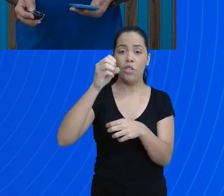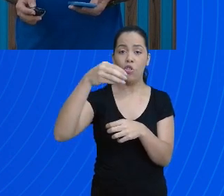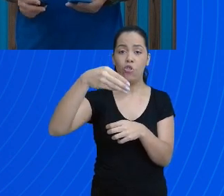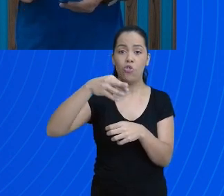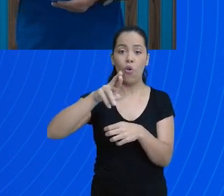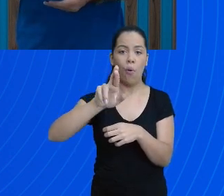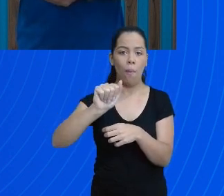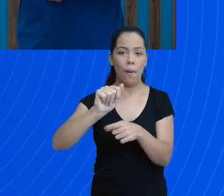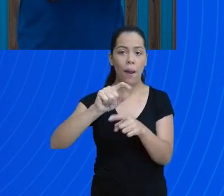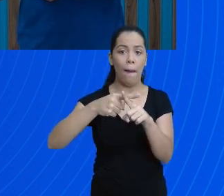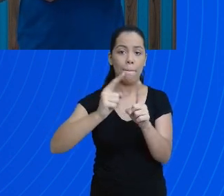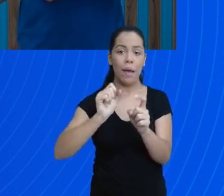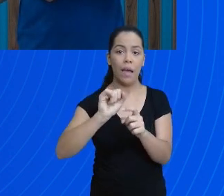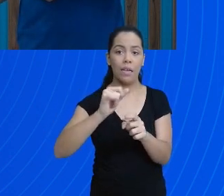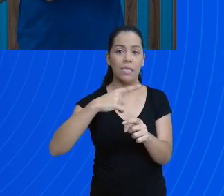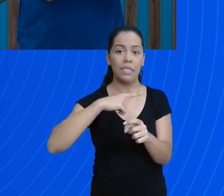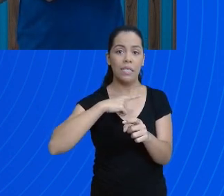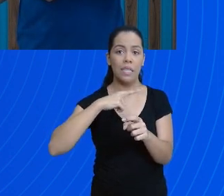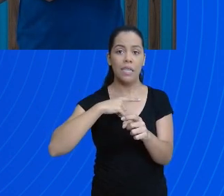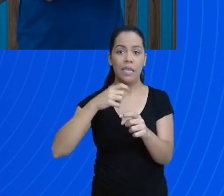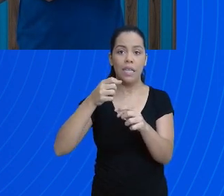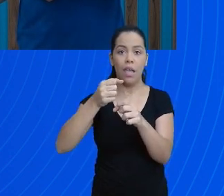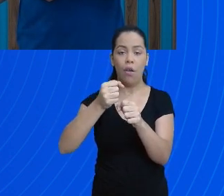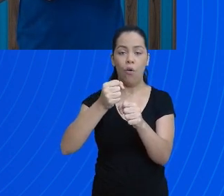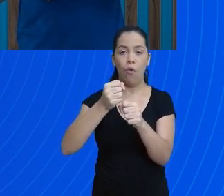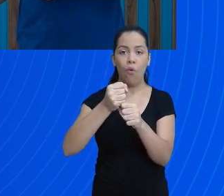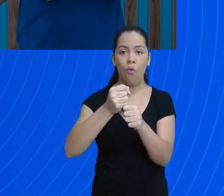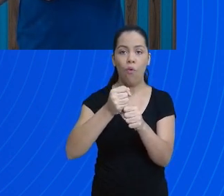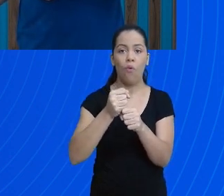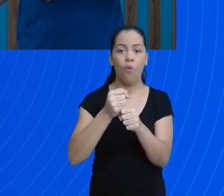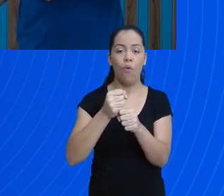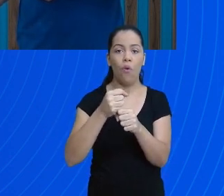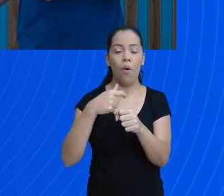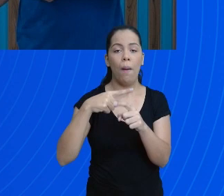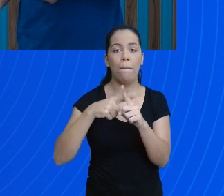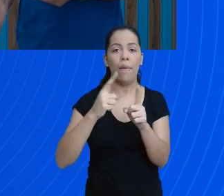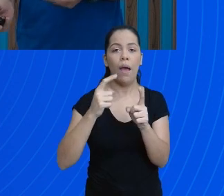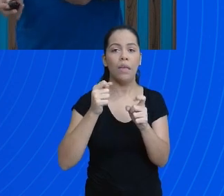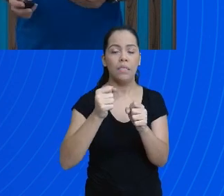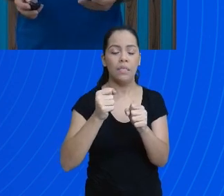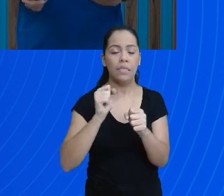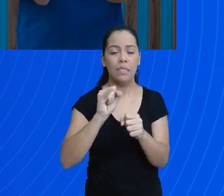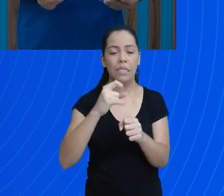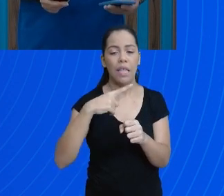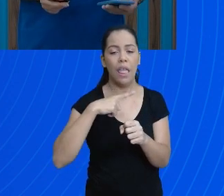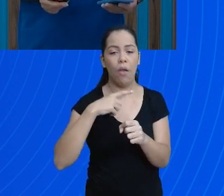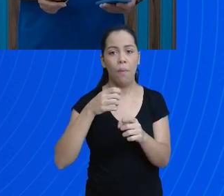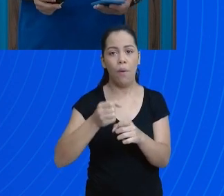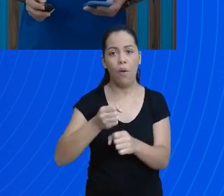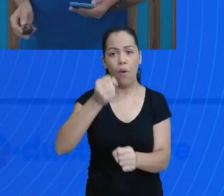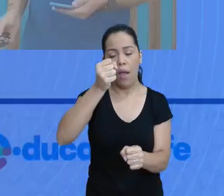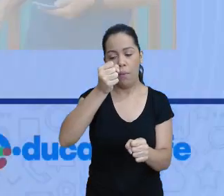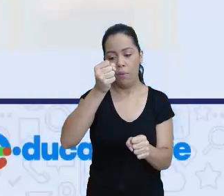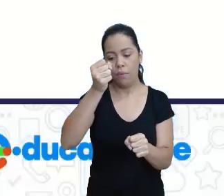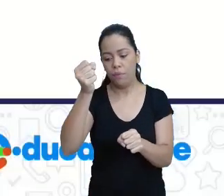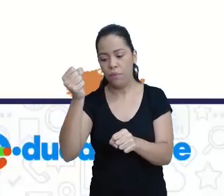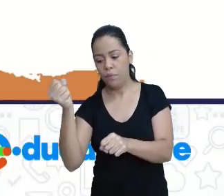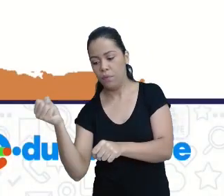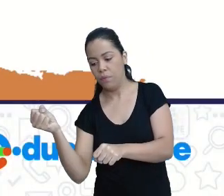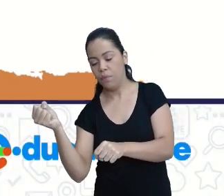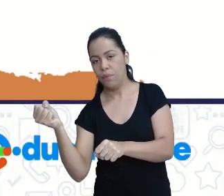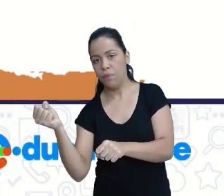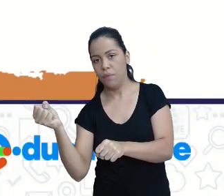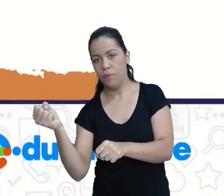Mas se eu inclino esse cabo de vassoura para um dos lados, você vai perceber que eu vou gerar uma sombra, tá certo?